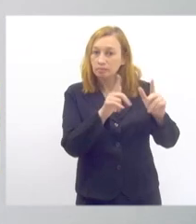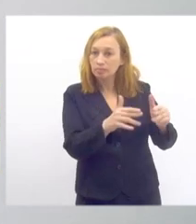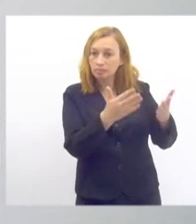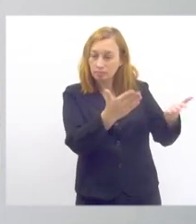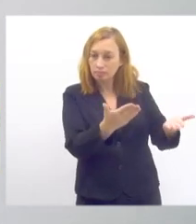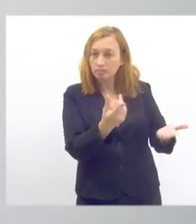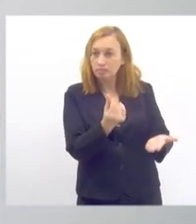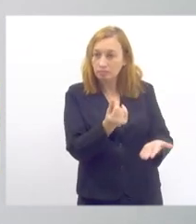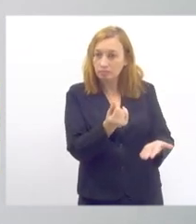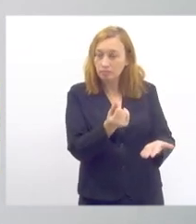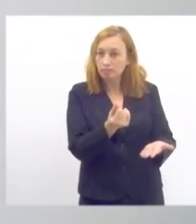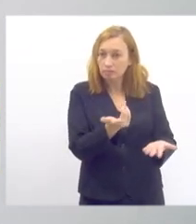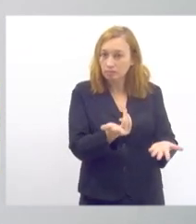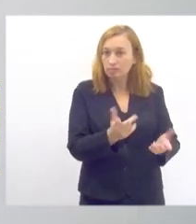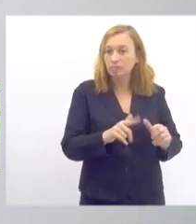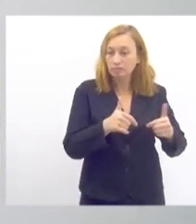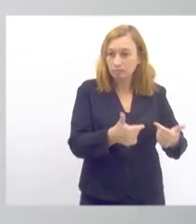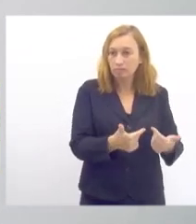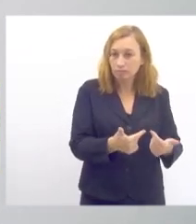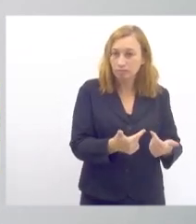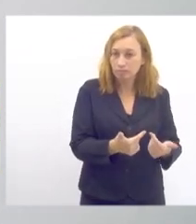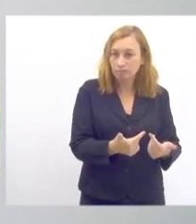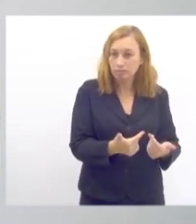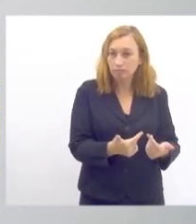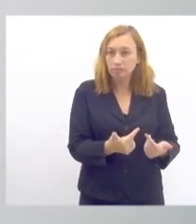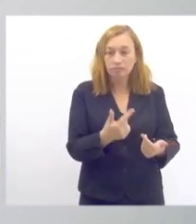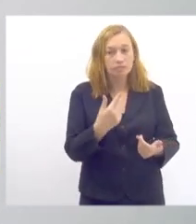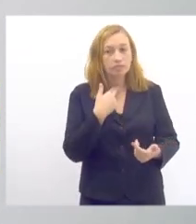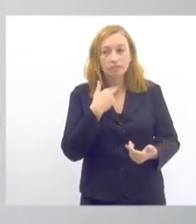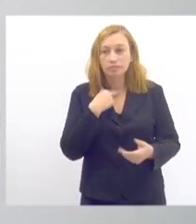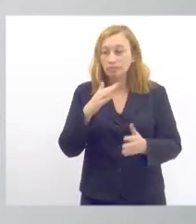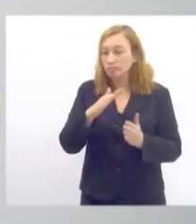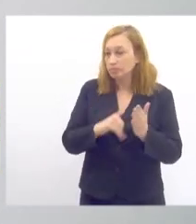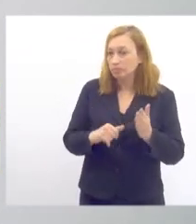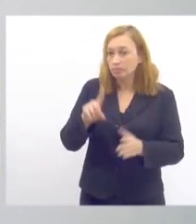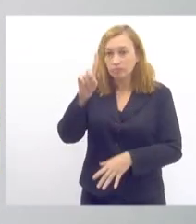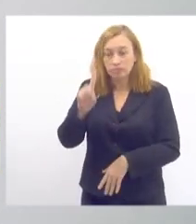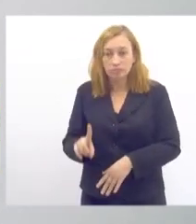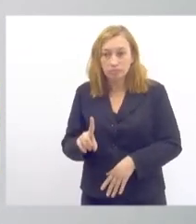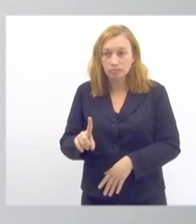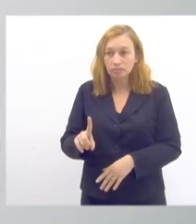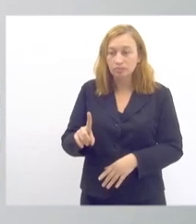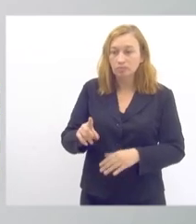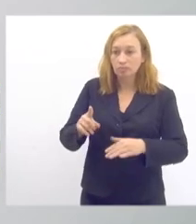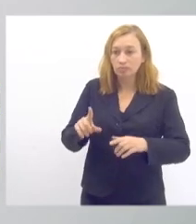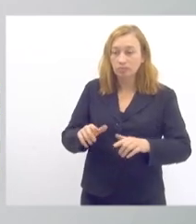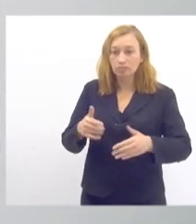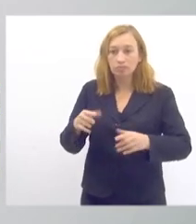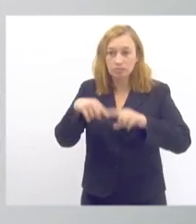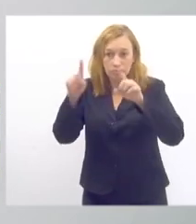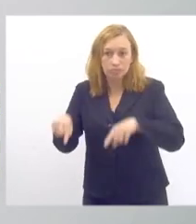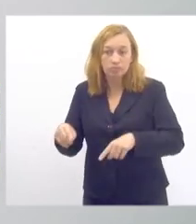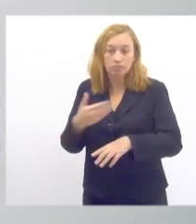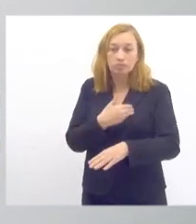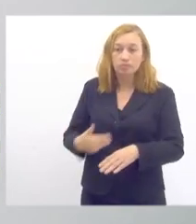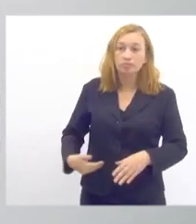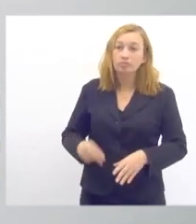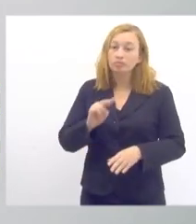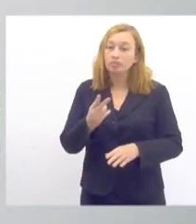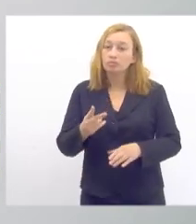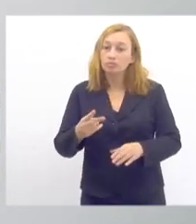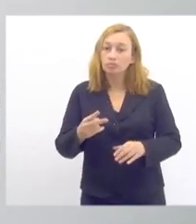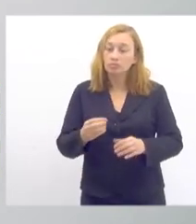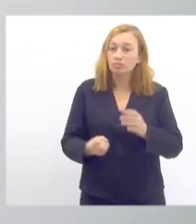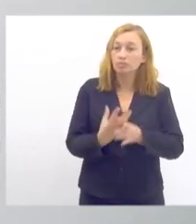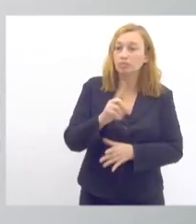entra com uma ação de constitucionalidade. Agora, não dá para desrespeitar o direito do servidor, ou mandem uma outra lei para cá para ver se conseguem ter maioria para derrubar.